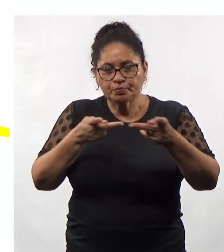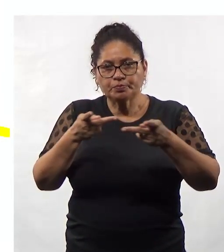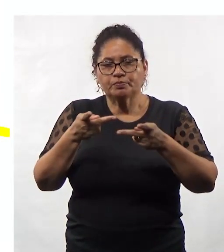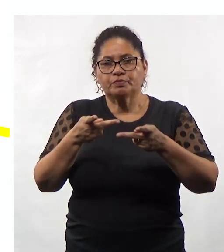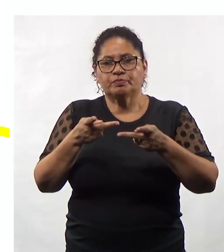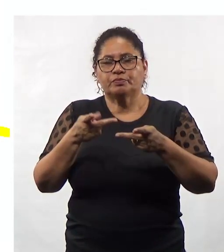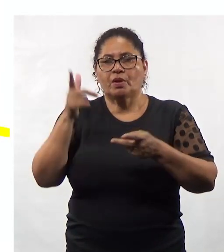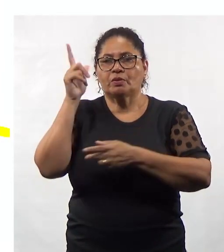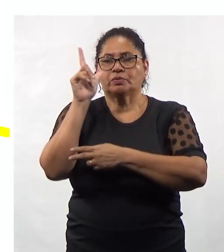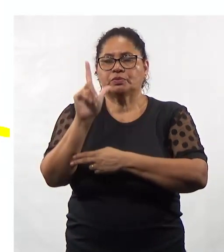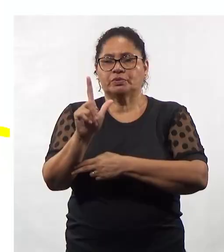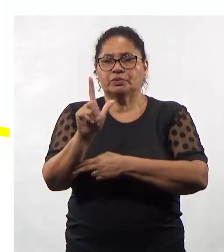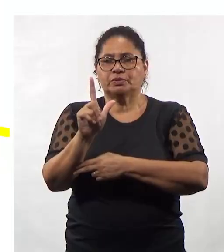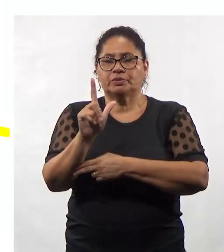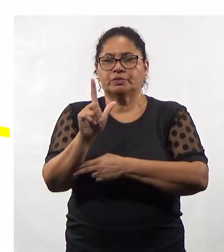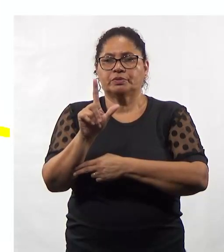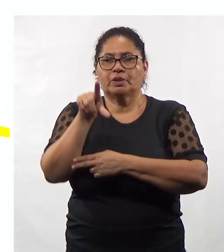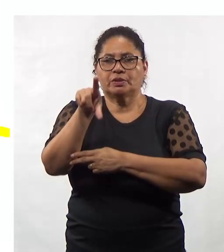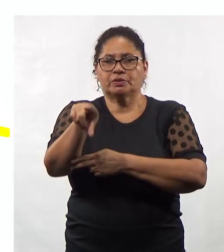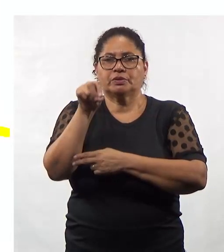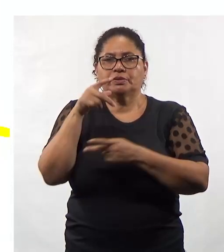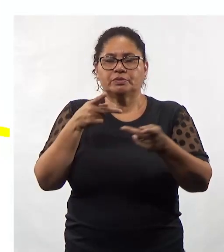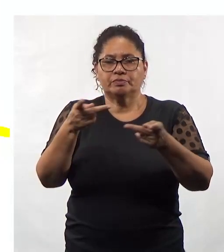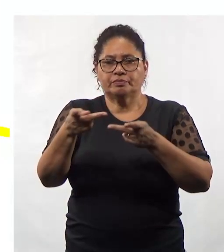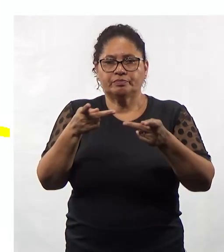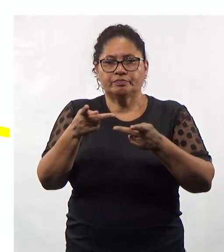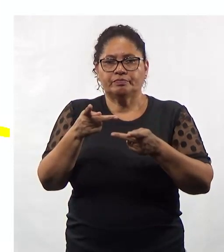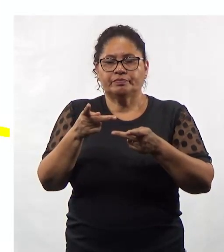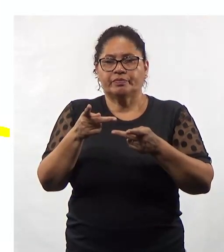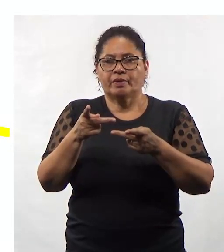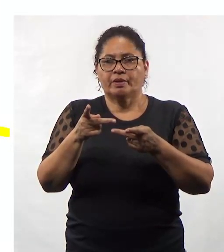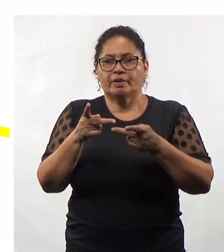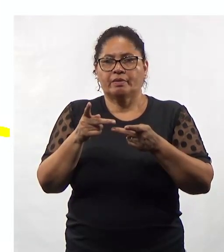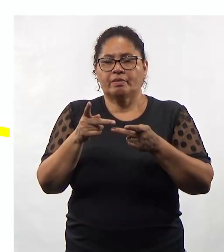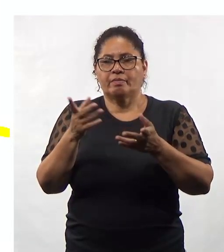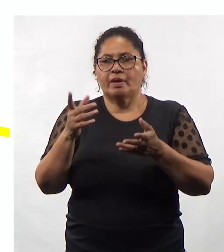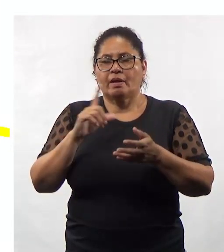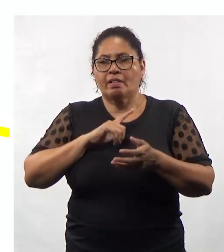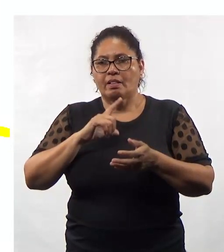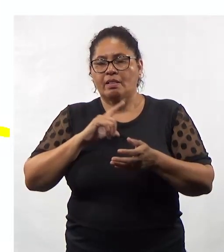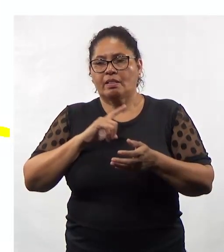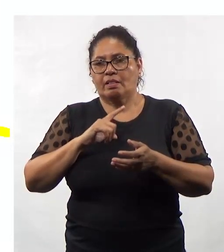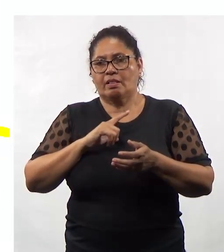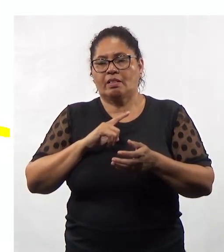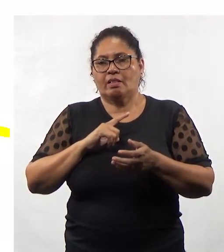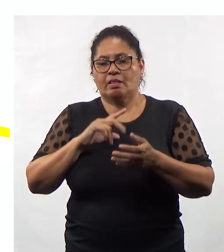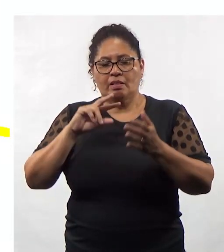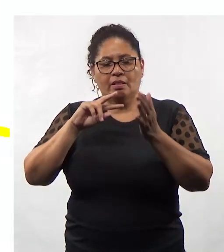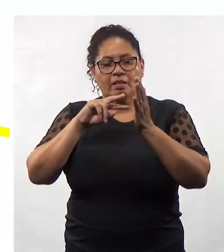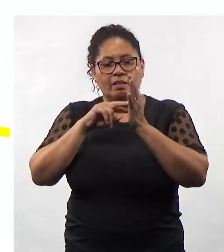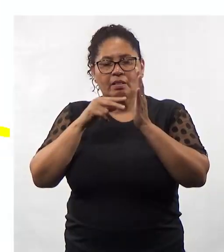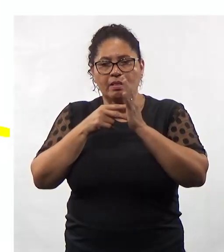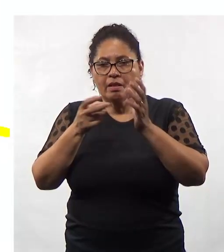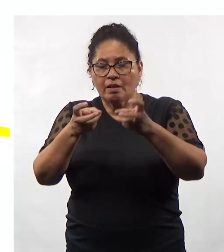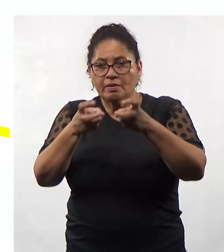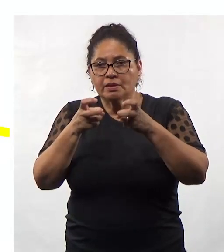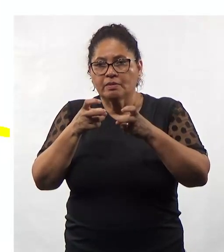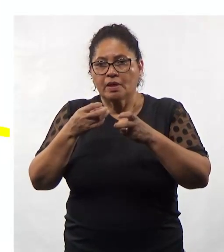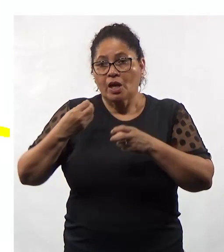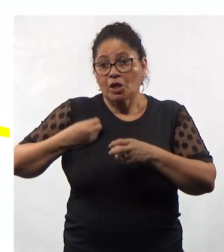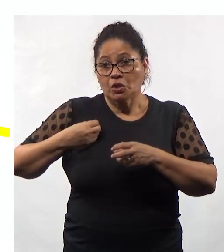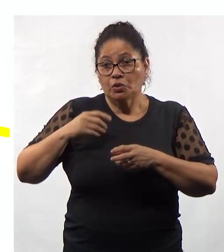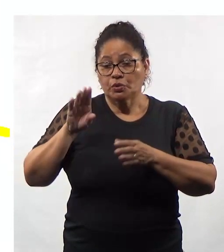por pontuação alcançada. E aí a gente seleciona projetos. Para definir a nota de corte é necessário identificar a